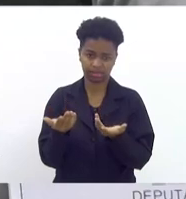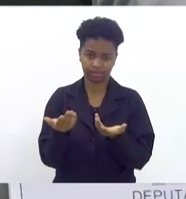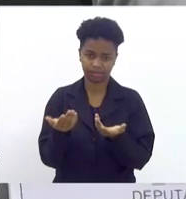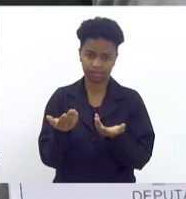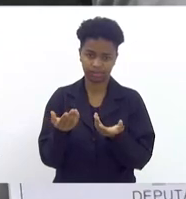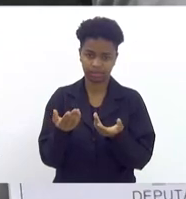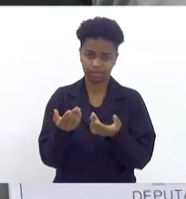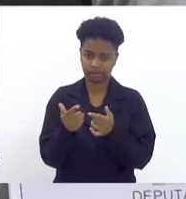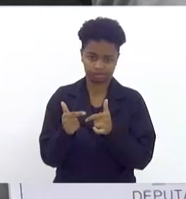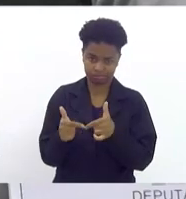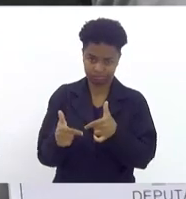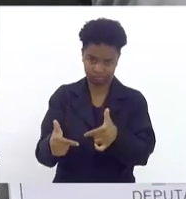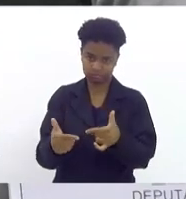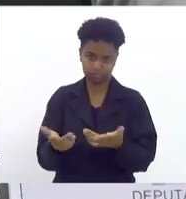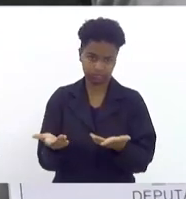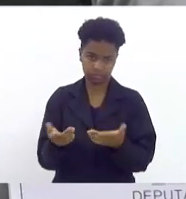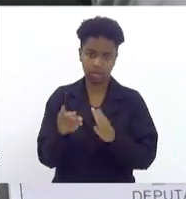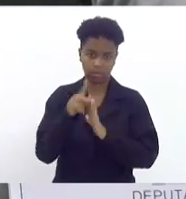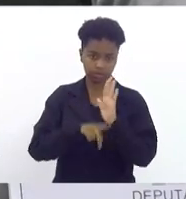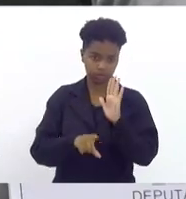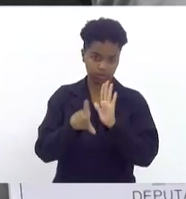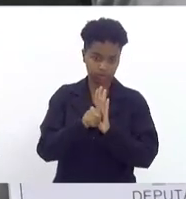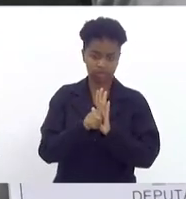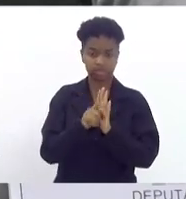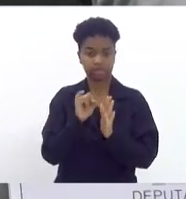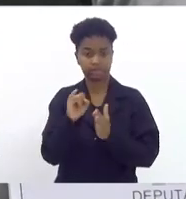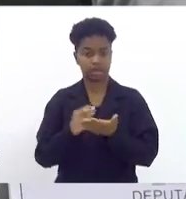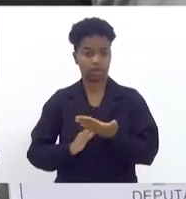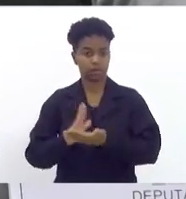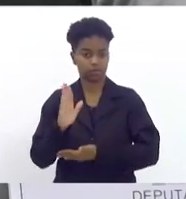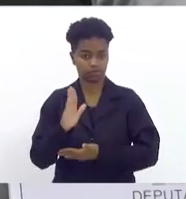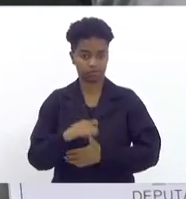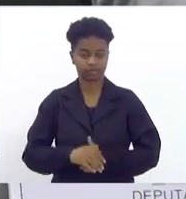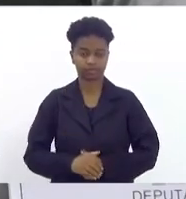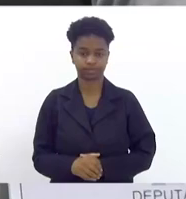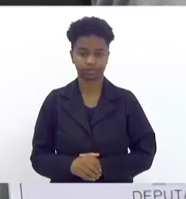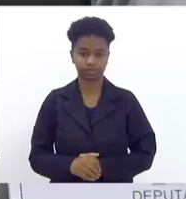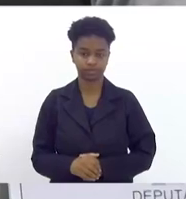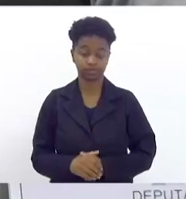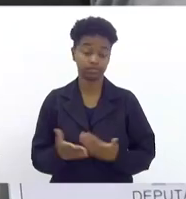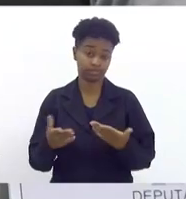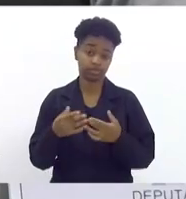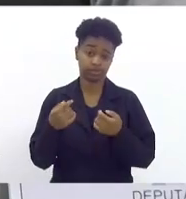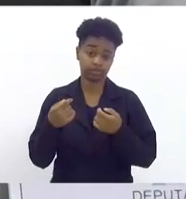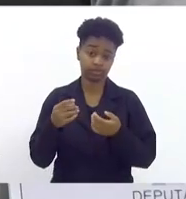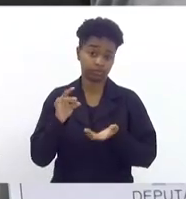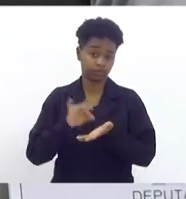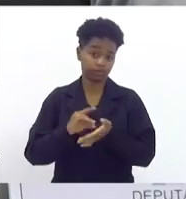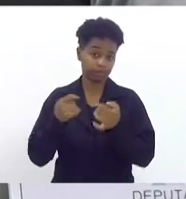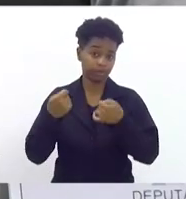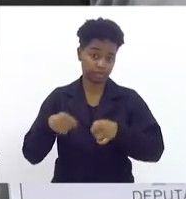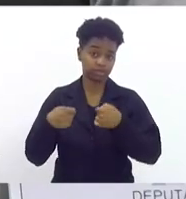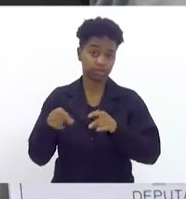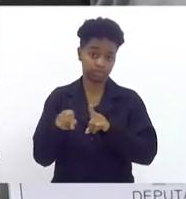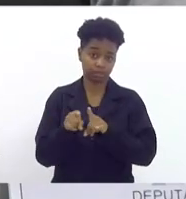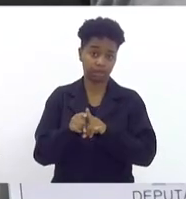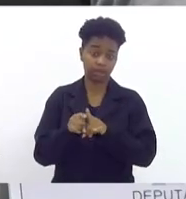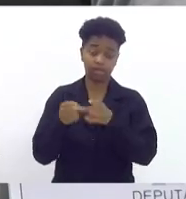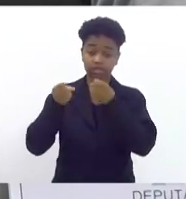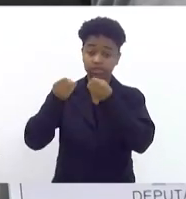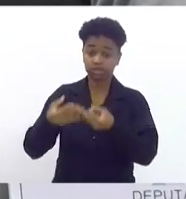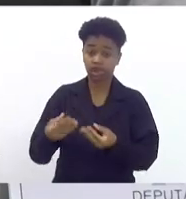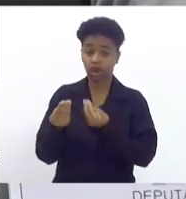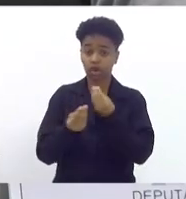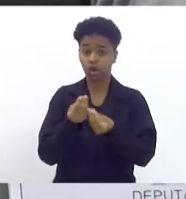da aplicação, né, no caso do projeto de lei, se for aprovado, e que é necessário entrar também nessa definição de exclusão,